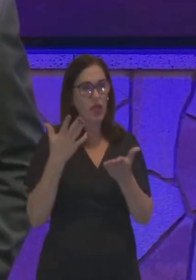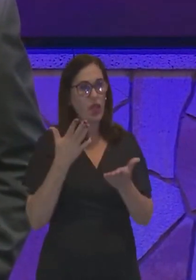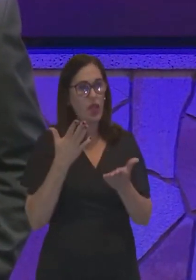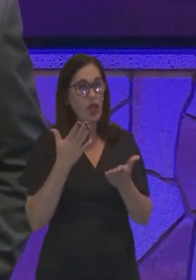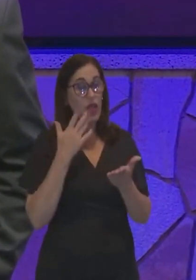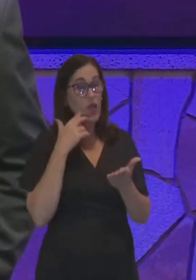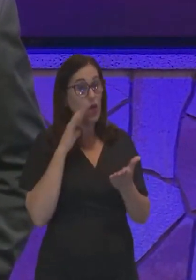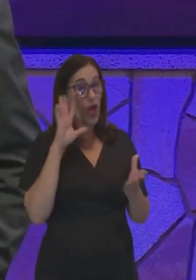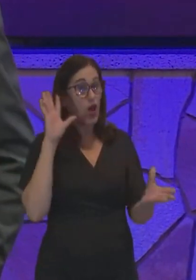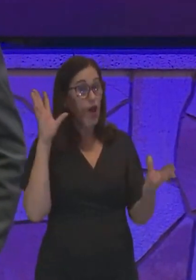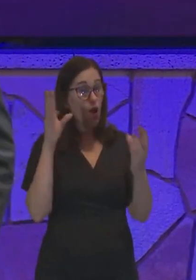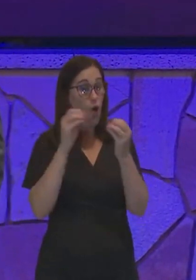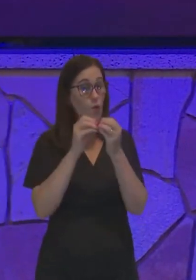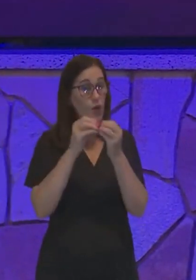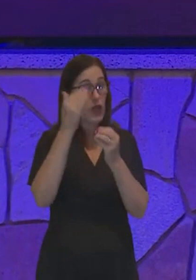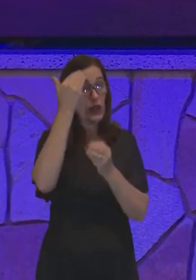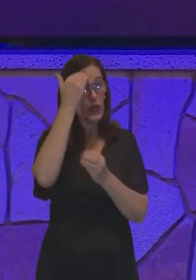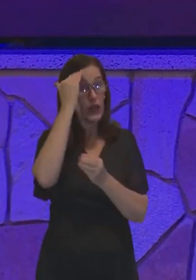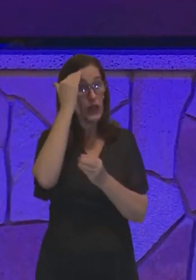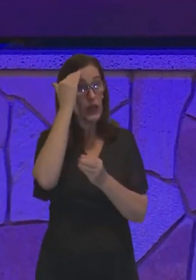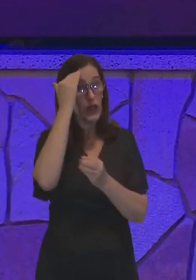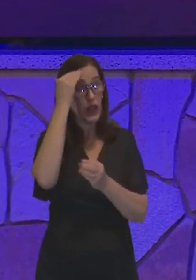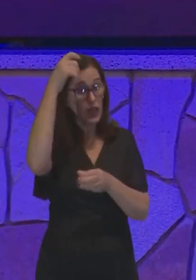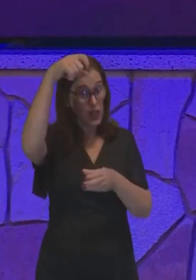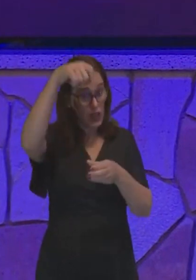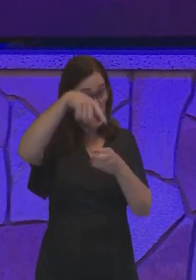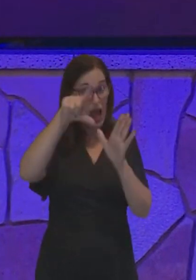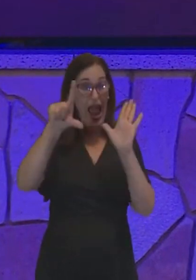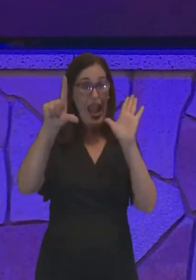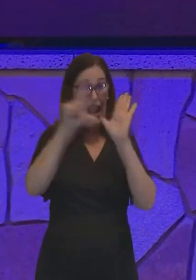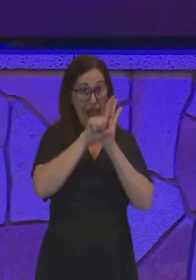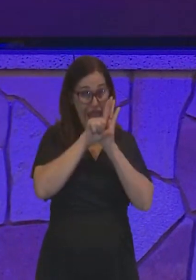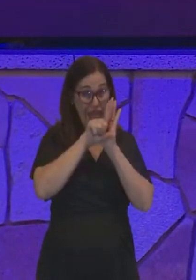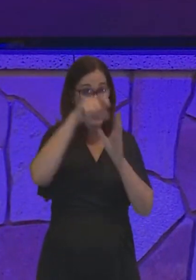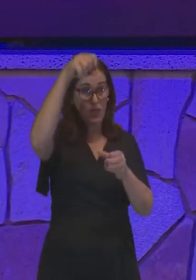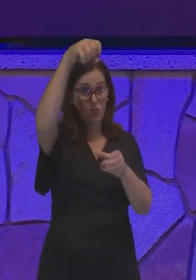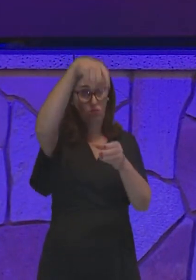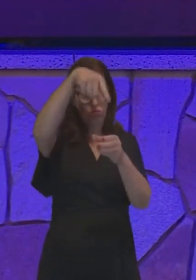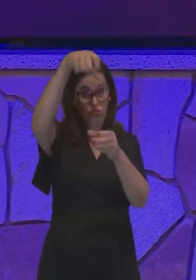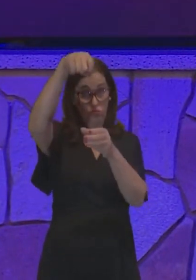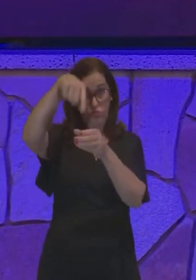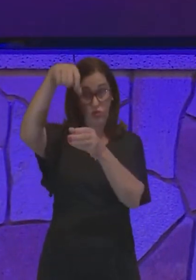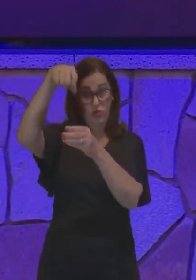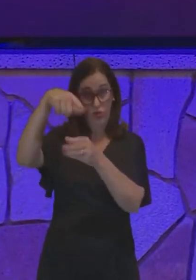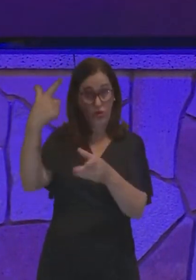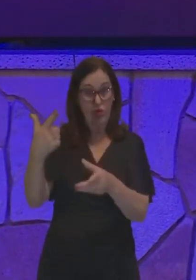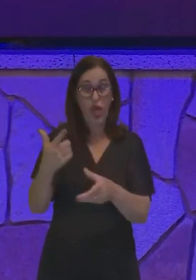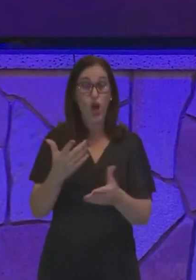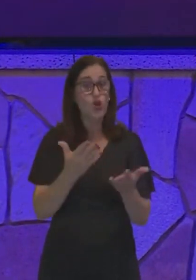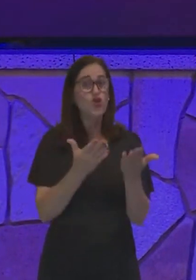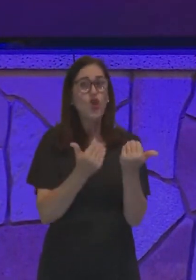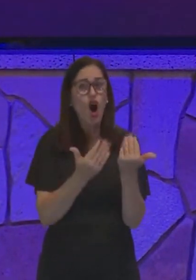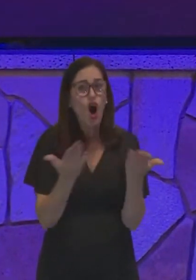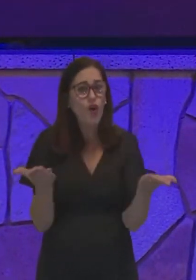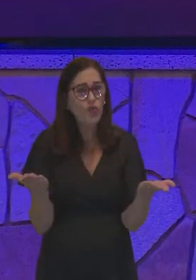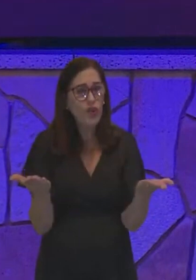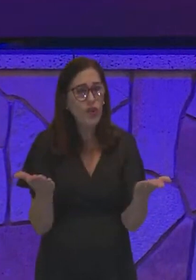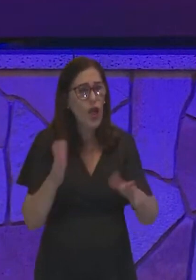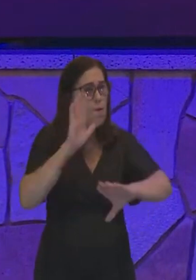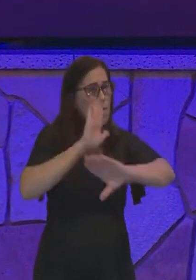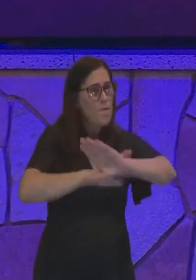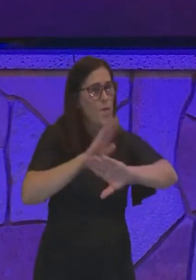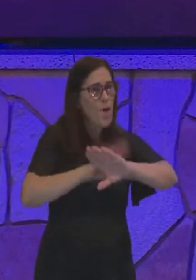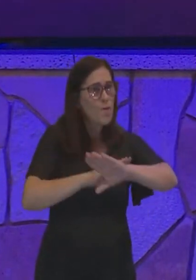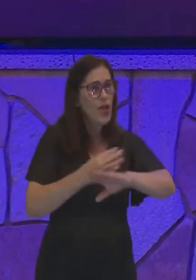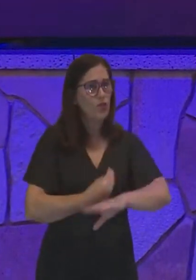esta compreensão aqui neste momento, a lei da semeadura. Meus queridos jovens, este é o momento